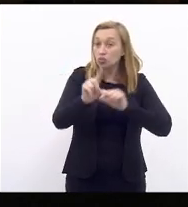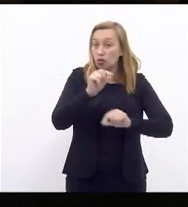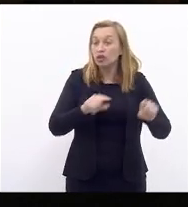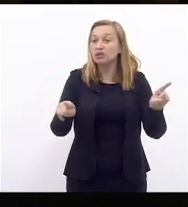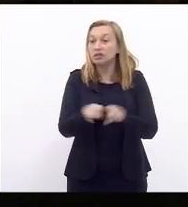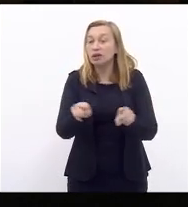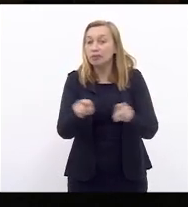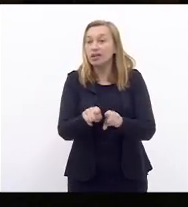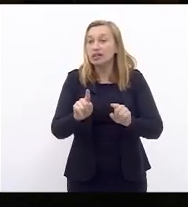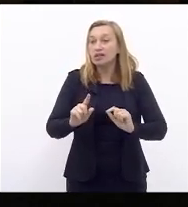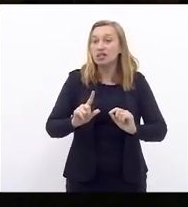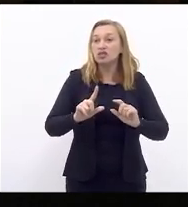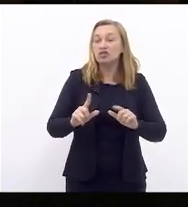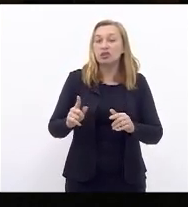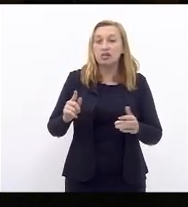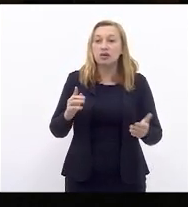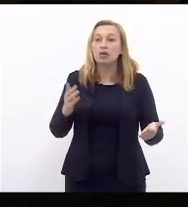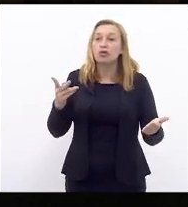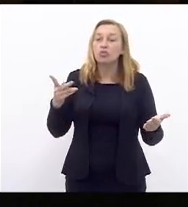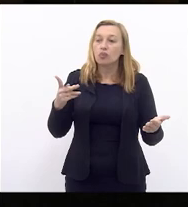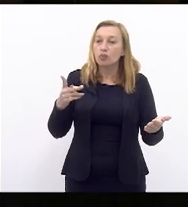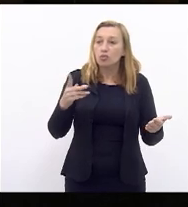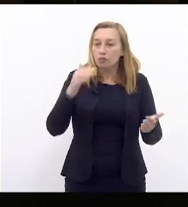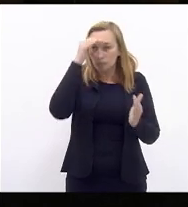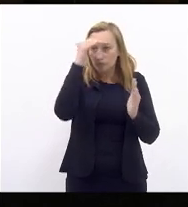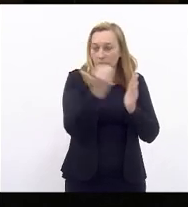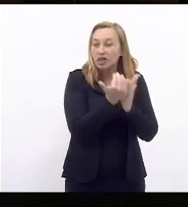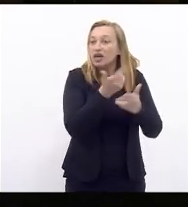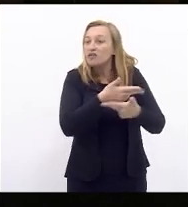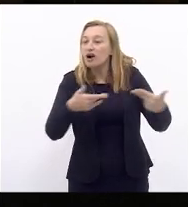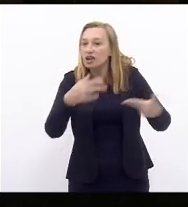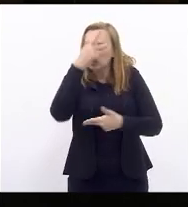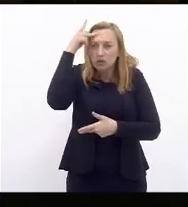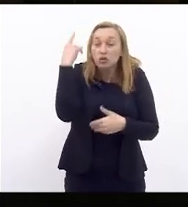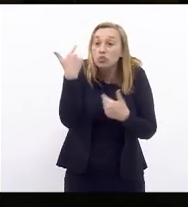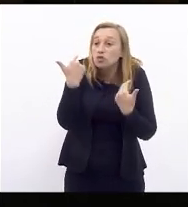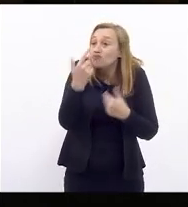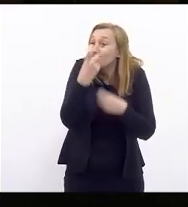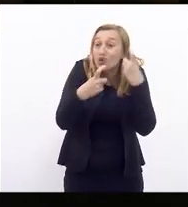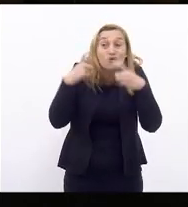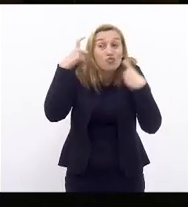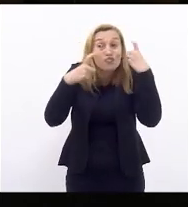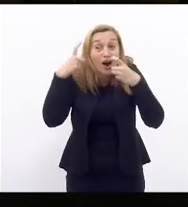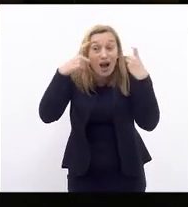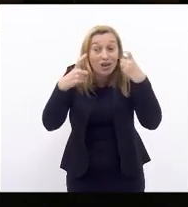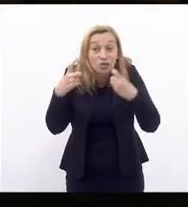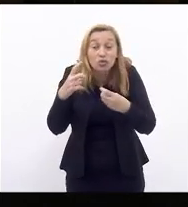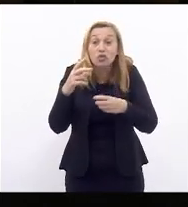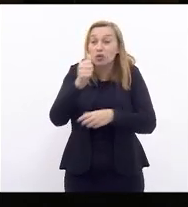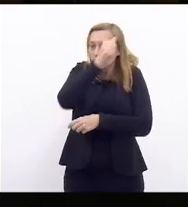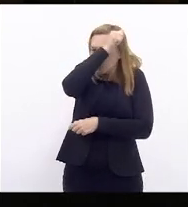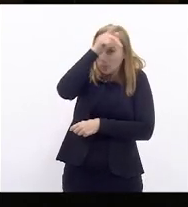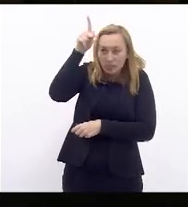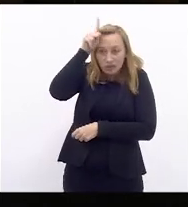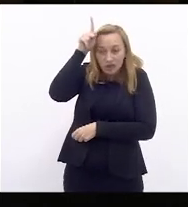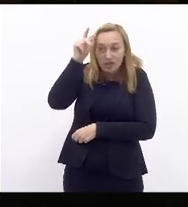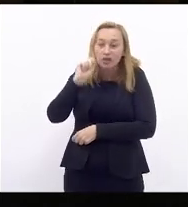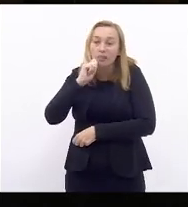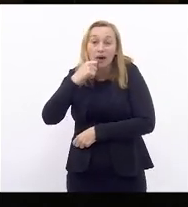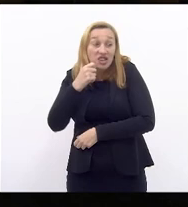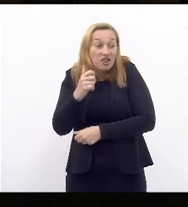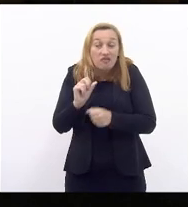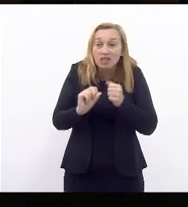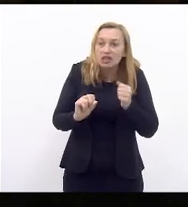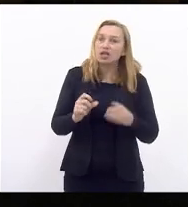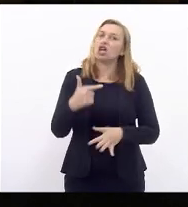sejam dadas. Muitas pessoas estão desesperadas diante do que o prefeito Eduardo Paes está fazendo,